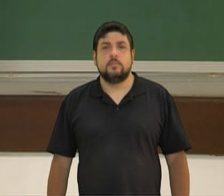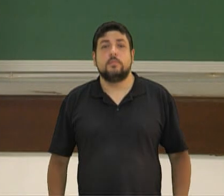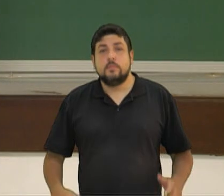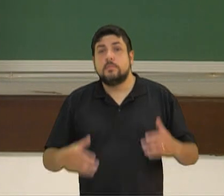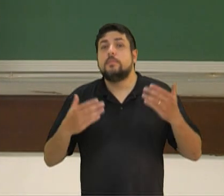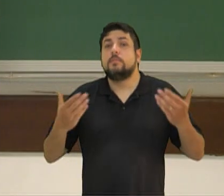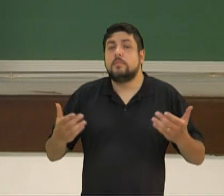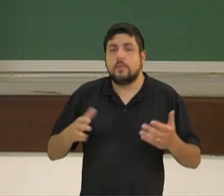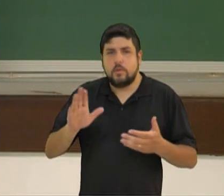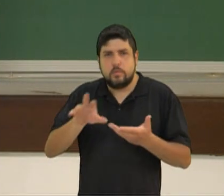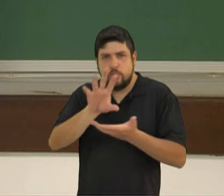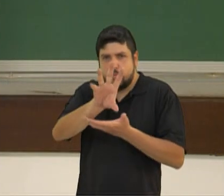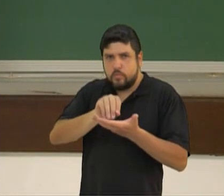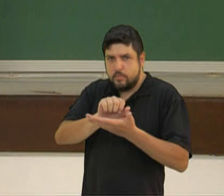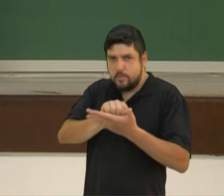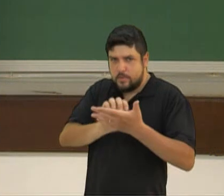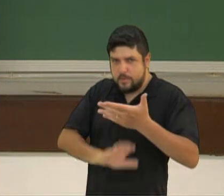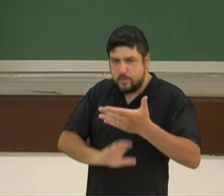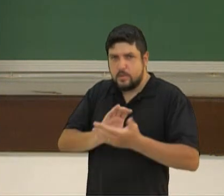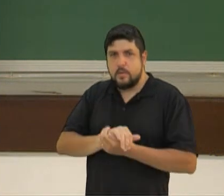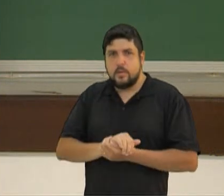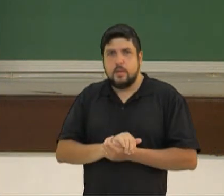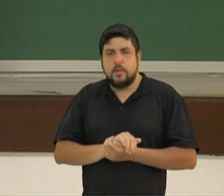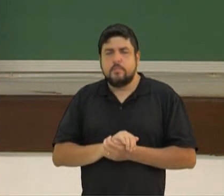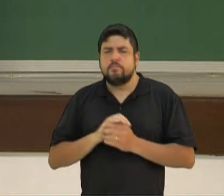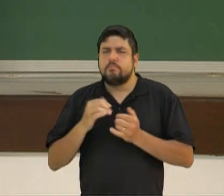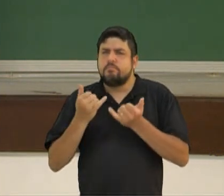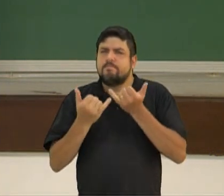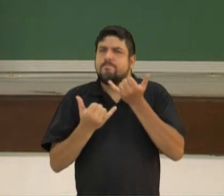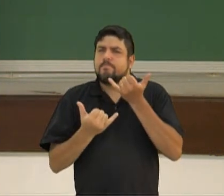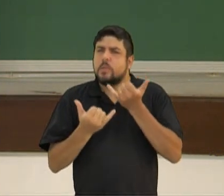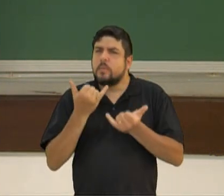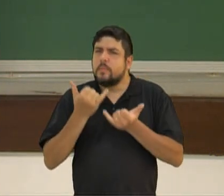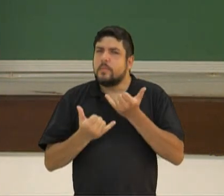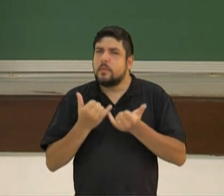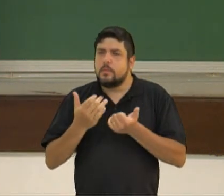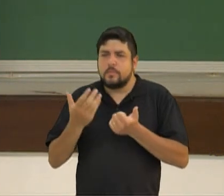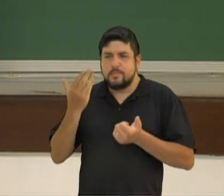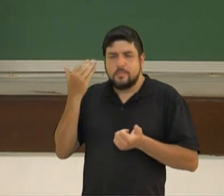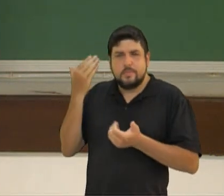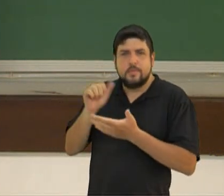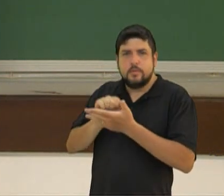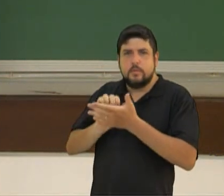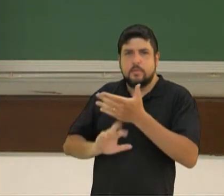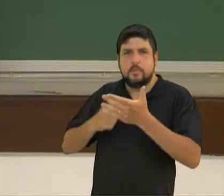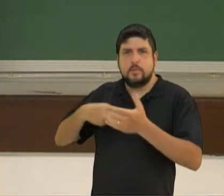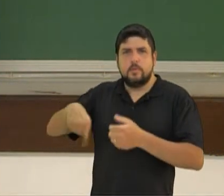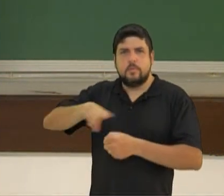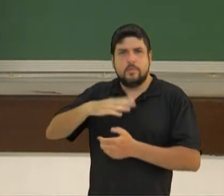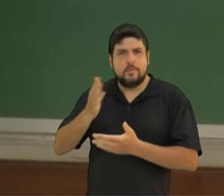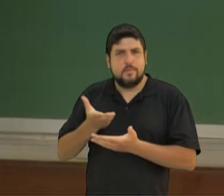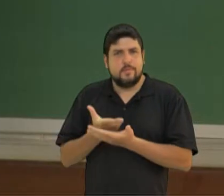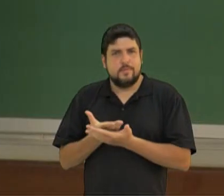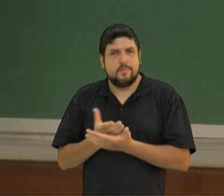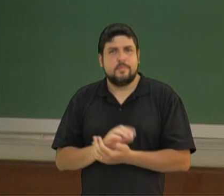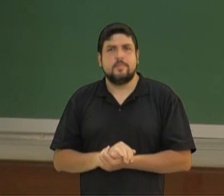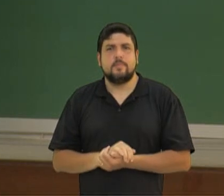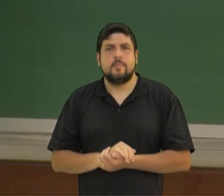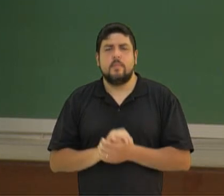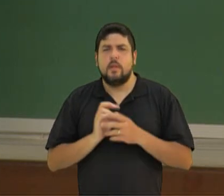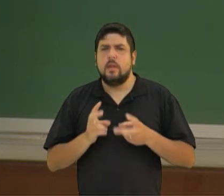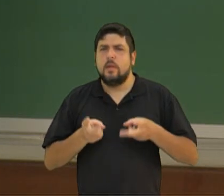aí, copiou essa atividade? Ela é muito parecido com outras atividades que nós já fizemos. Percebam que tudo é